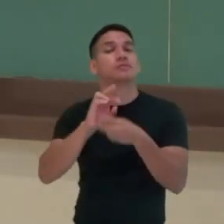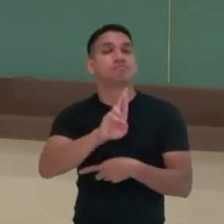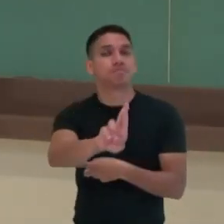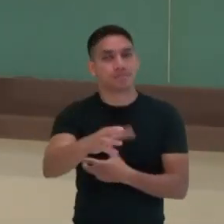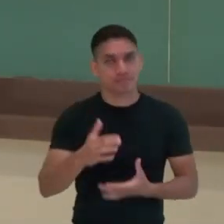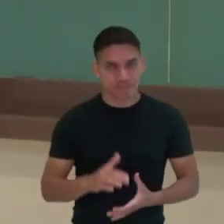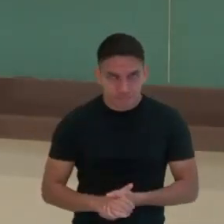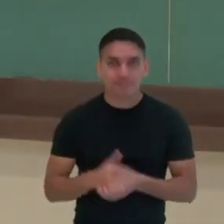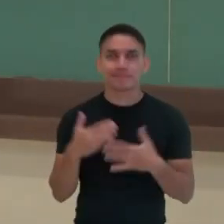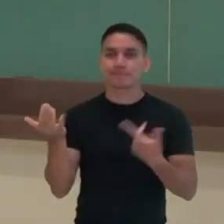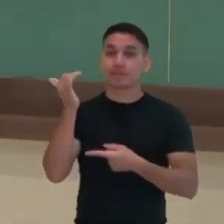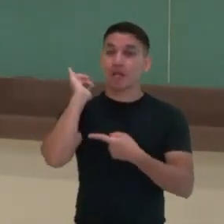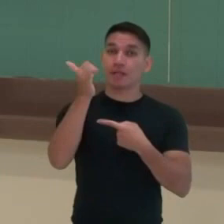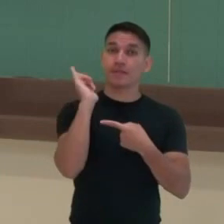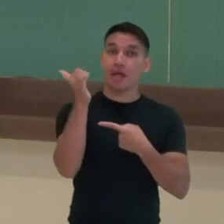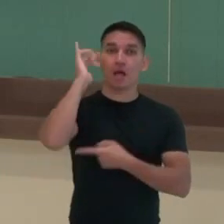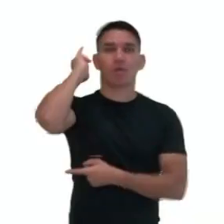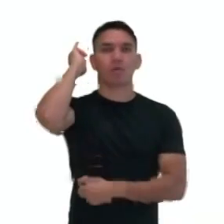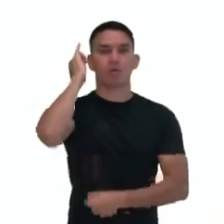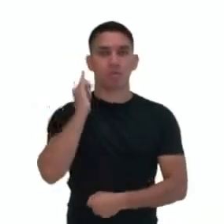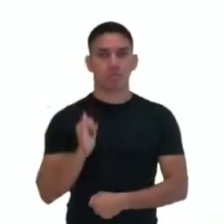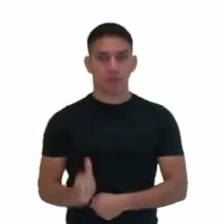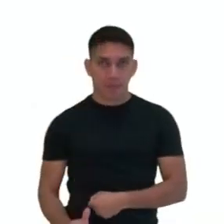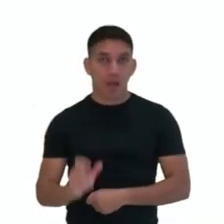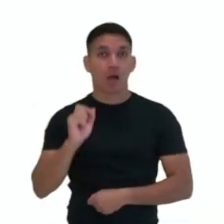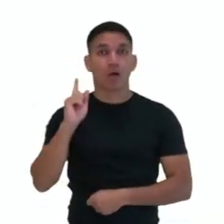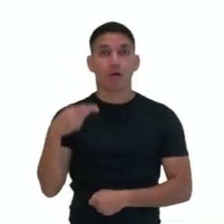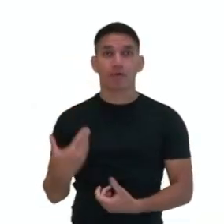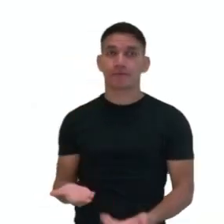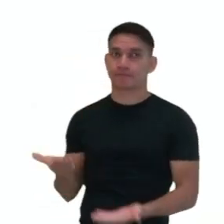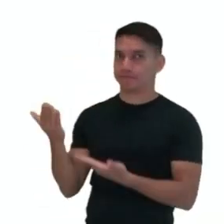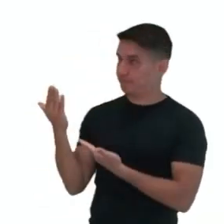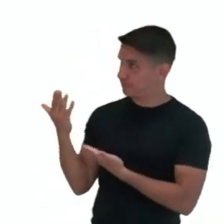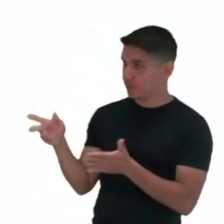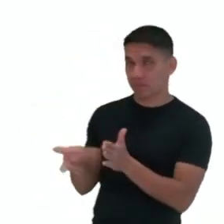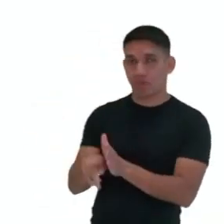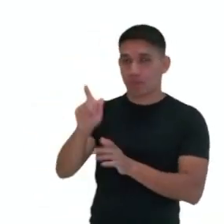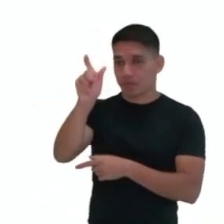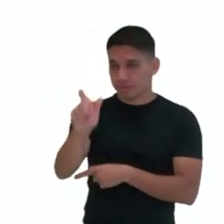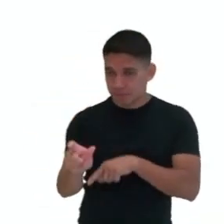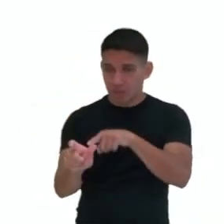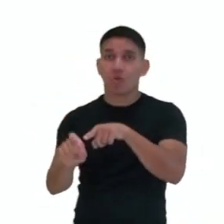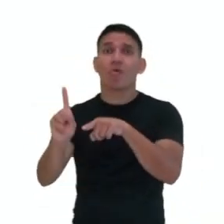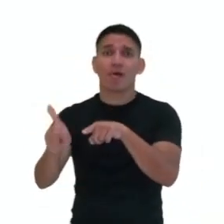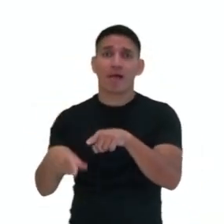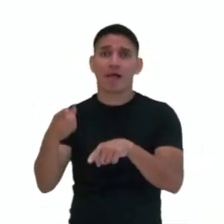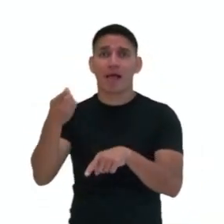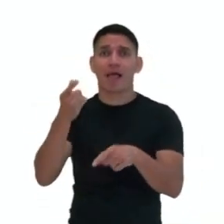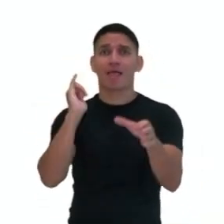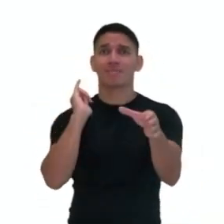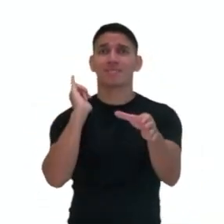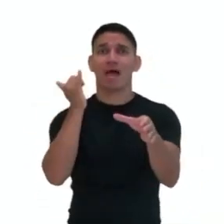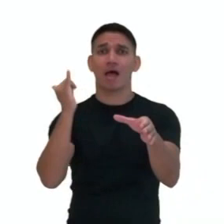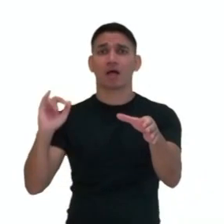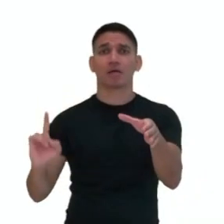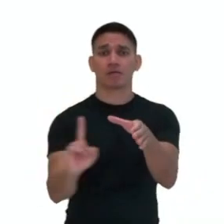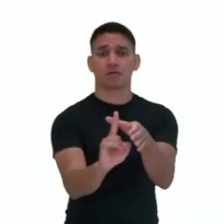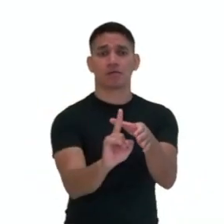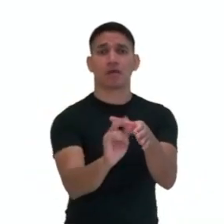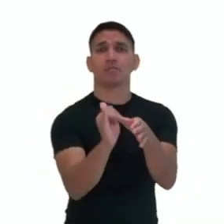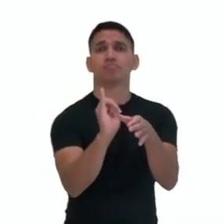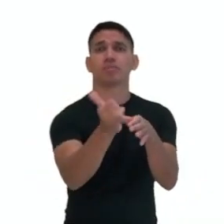O narrador do romance, né, Geni Guimarães, é narrador personagem. Por quê? Porque